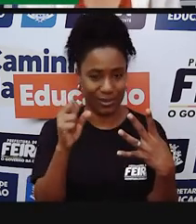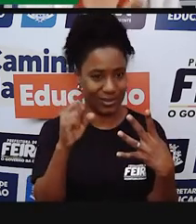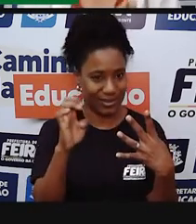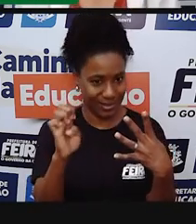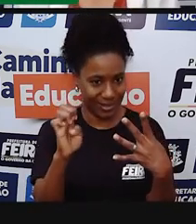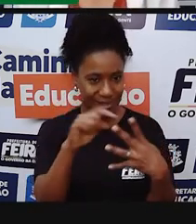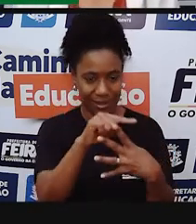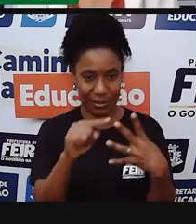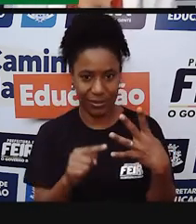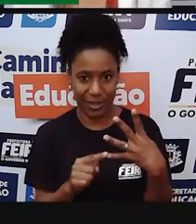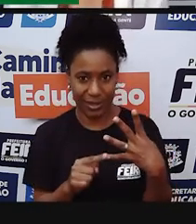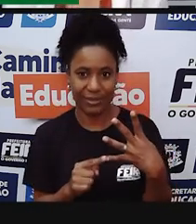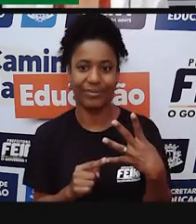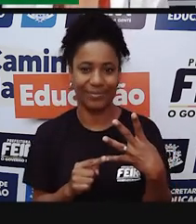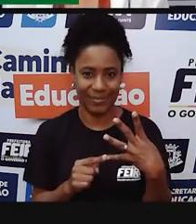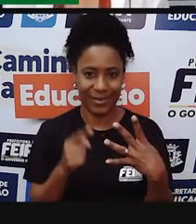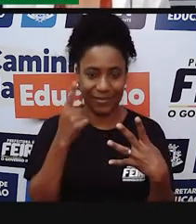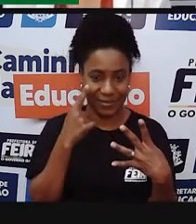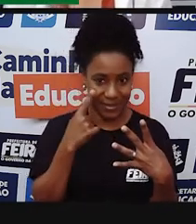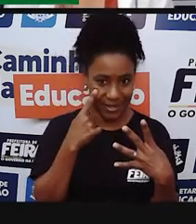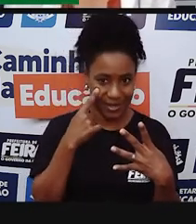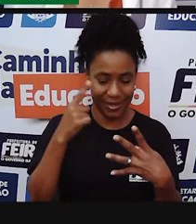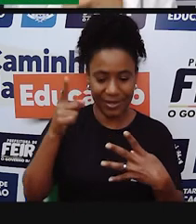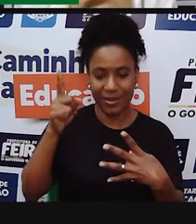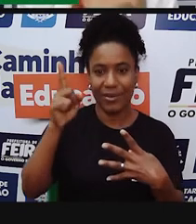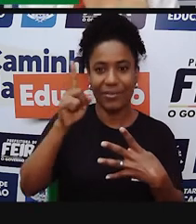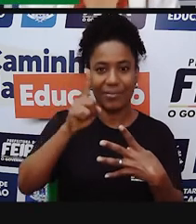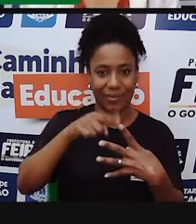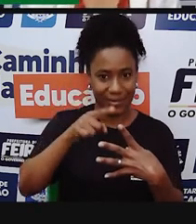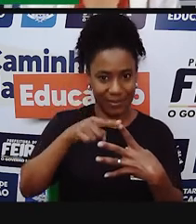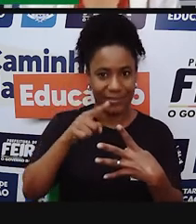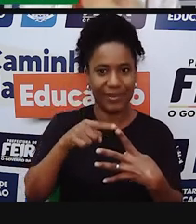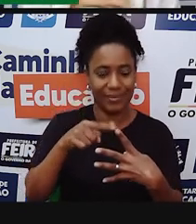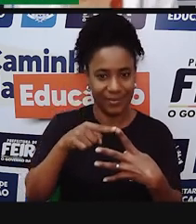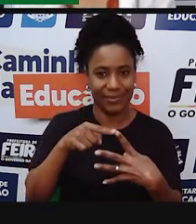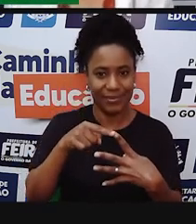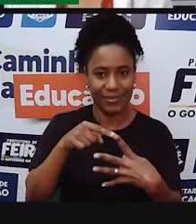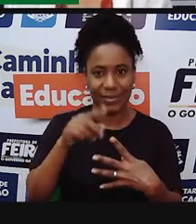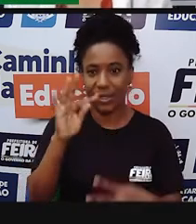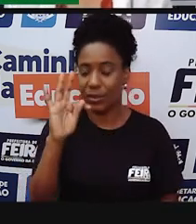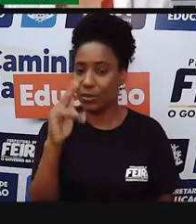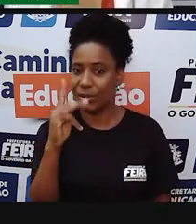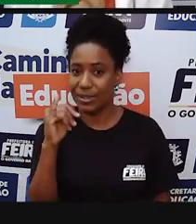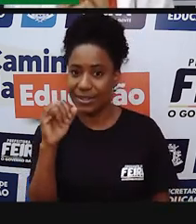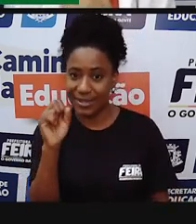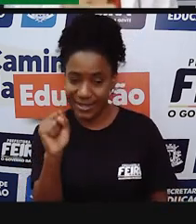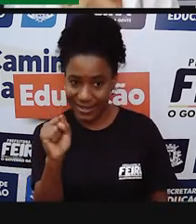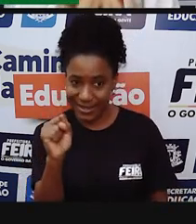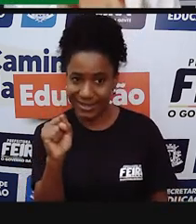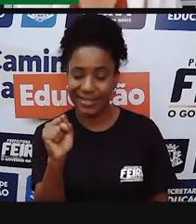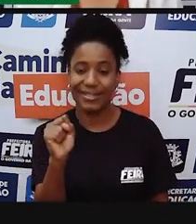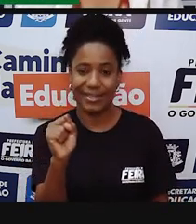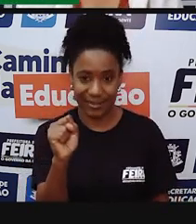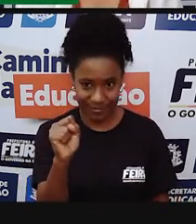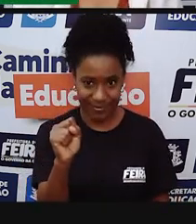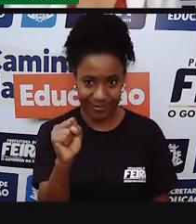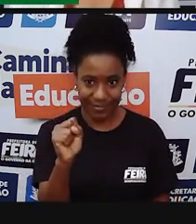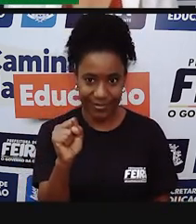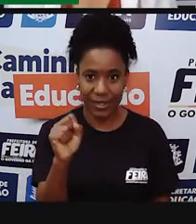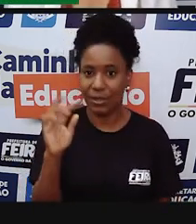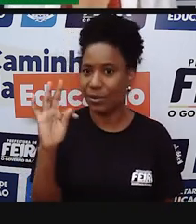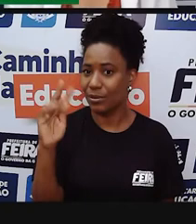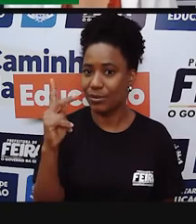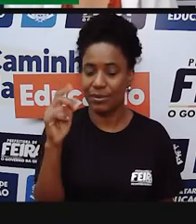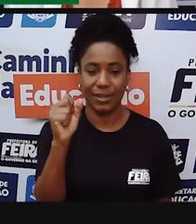vou utilizar dez dias quando alguém ou algo a quem ou a que